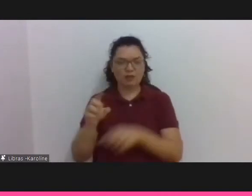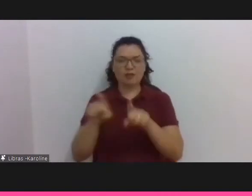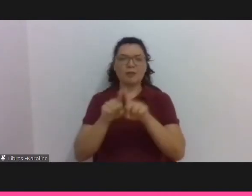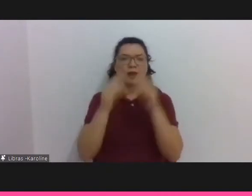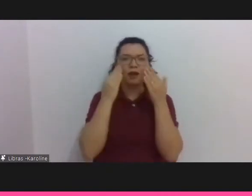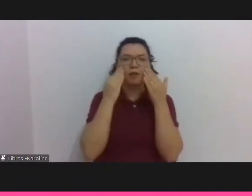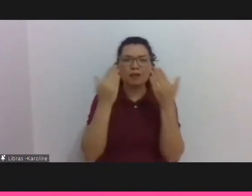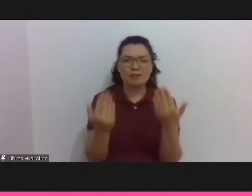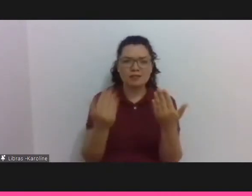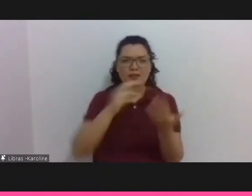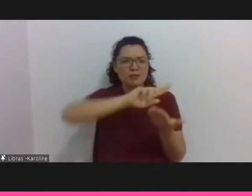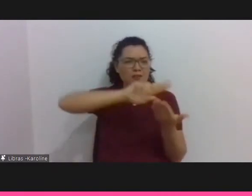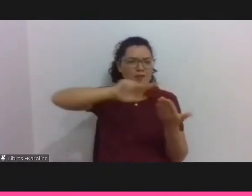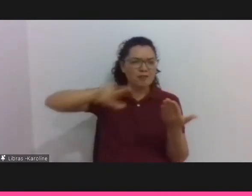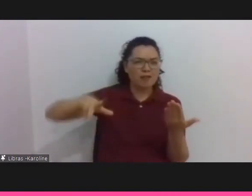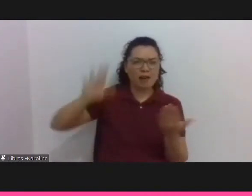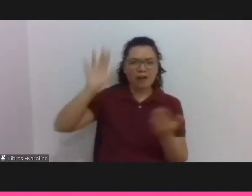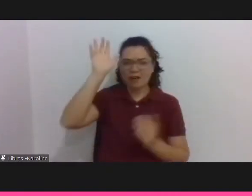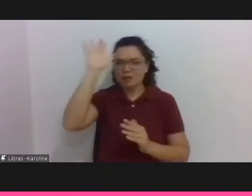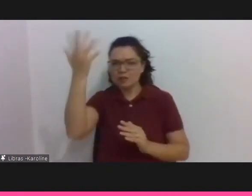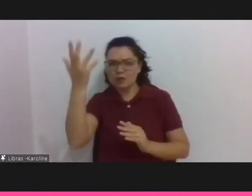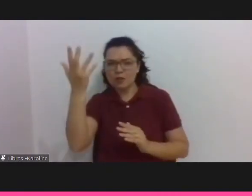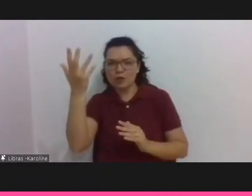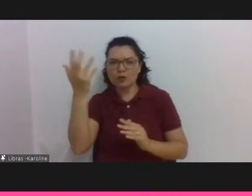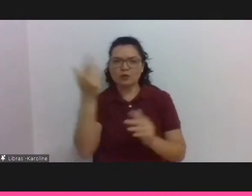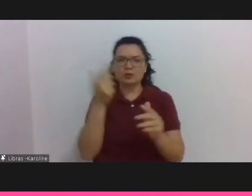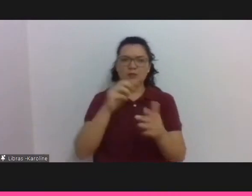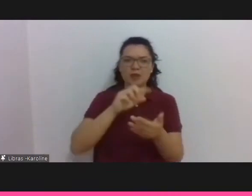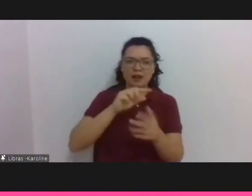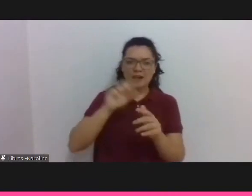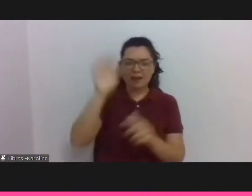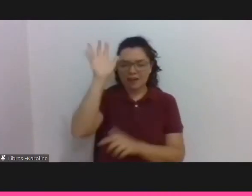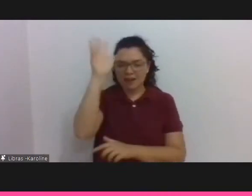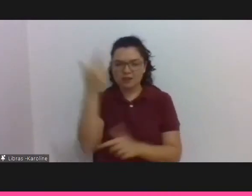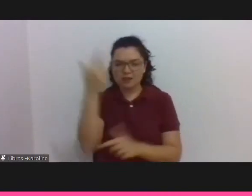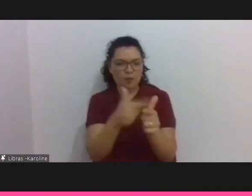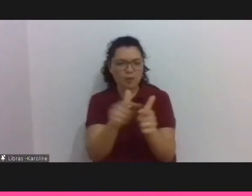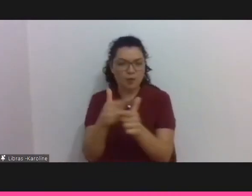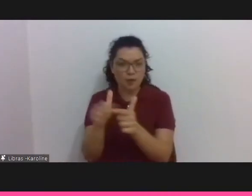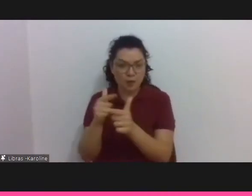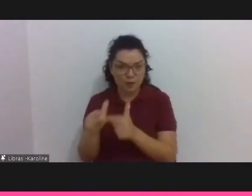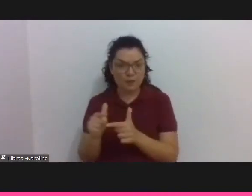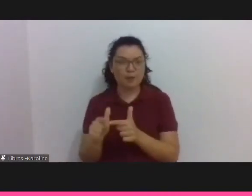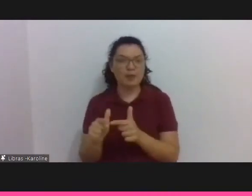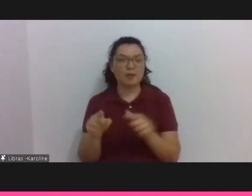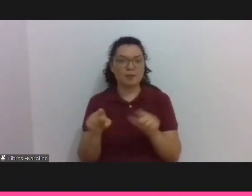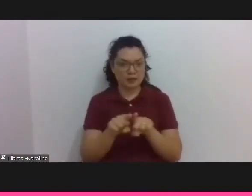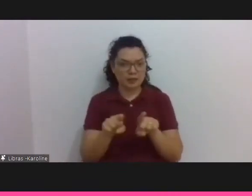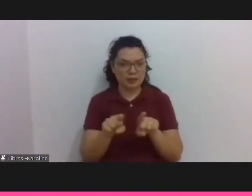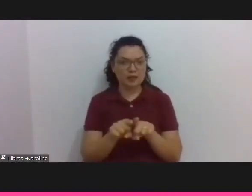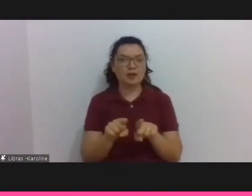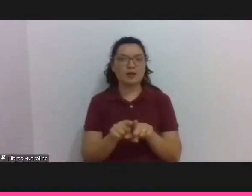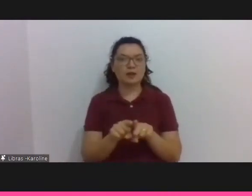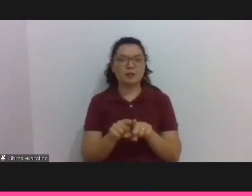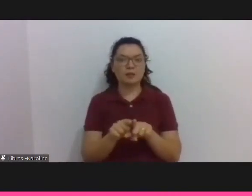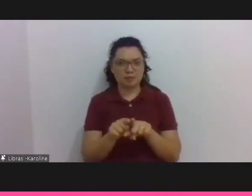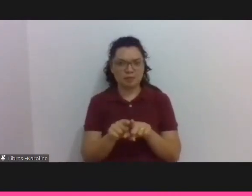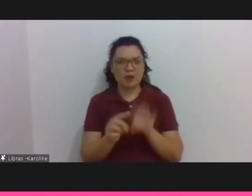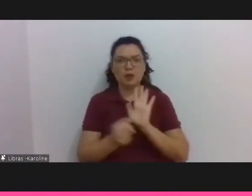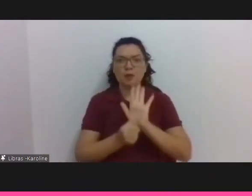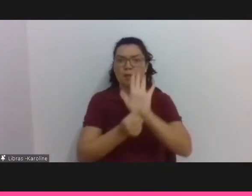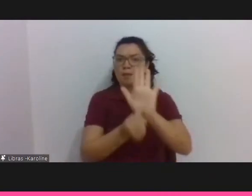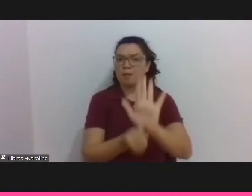inovadoras, ajudando a ampliar e a consolidar o campo específico, tornou-se uma tremenda demonstração de